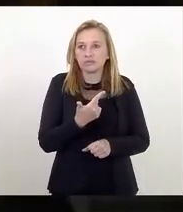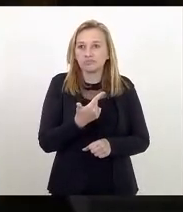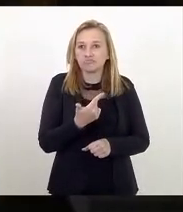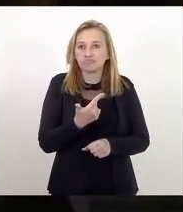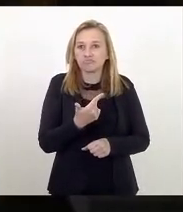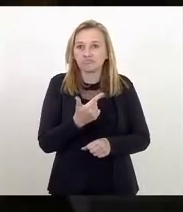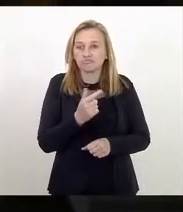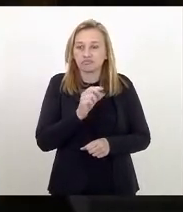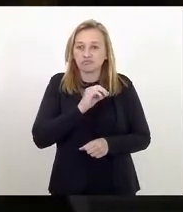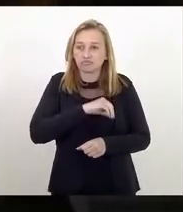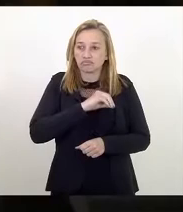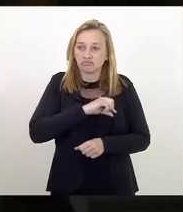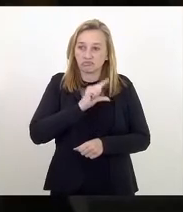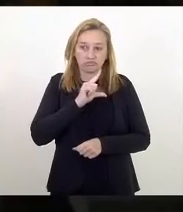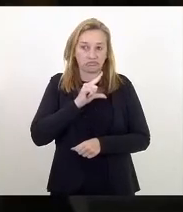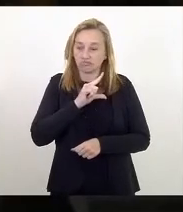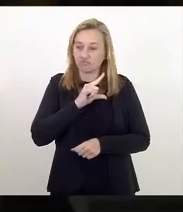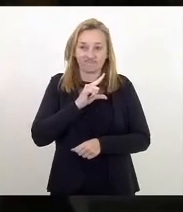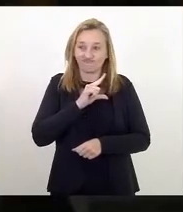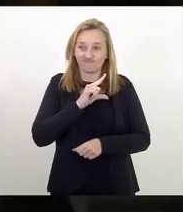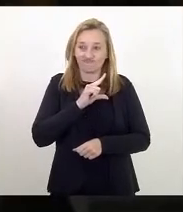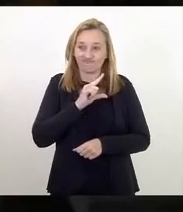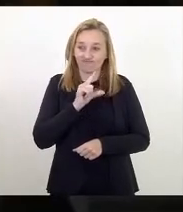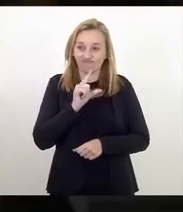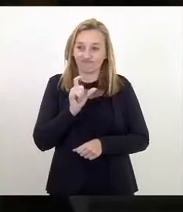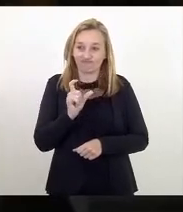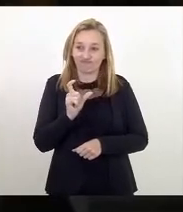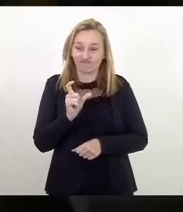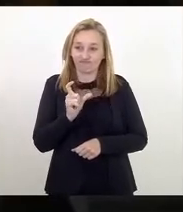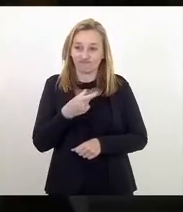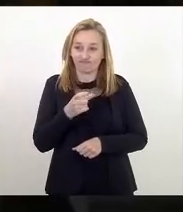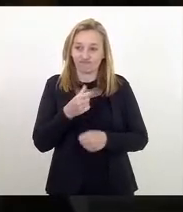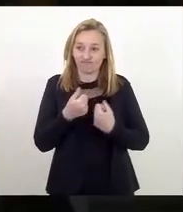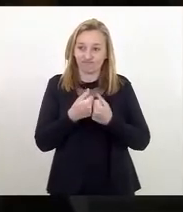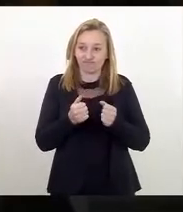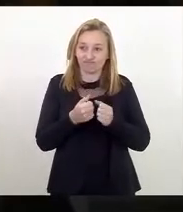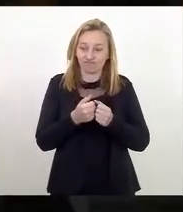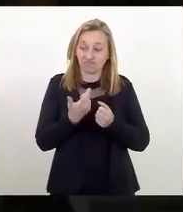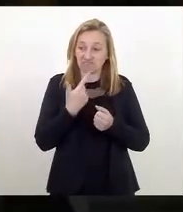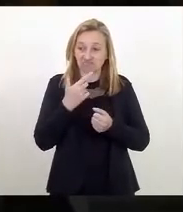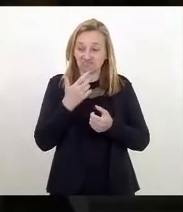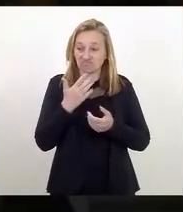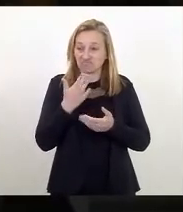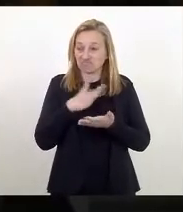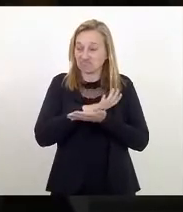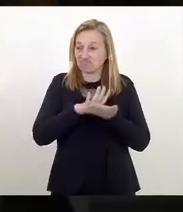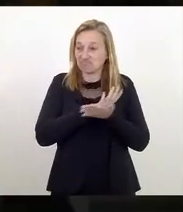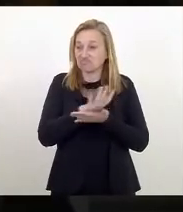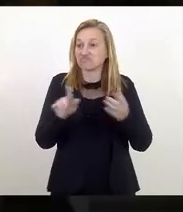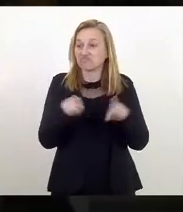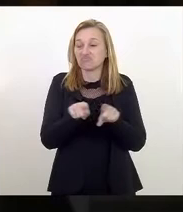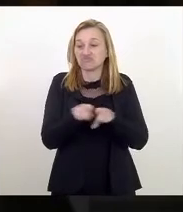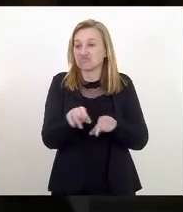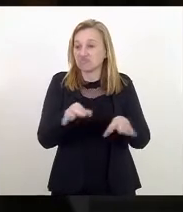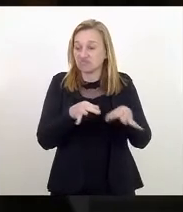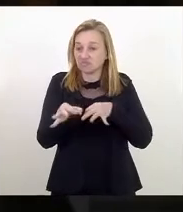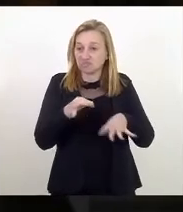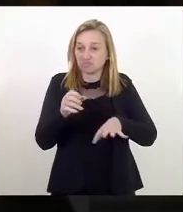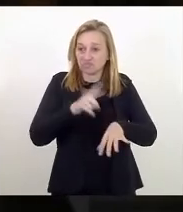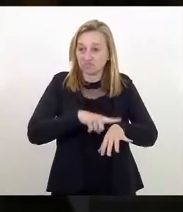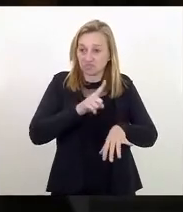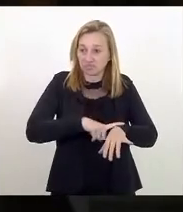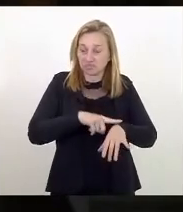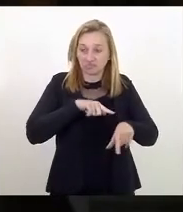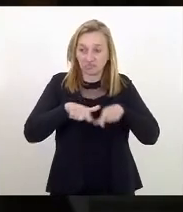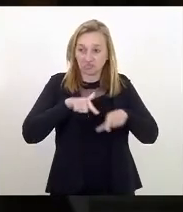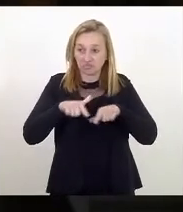perdas, como também sem um plano de cargos, carreiras e salários para valorizar a carreira e nesse cenário que a gente